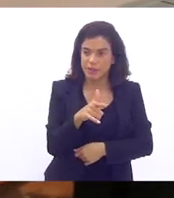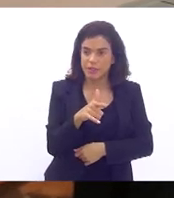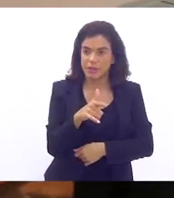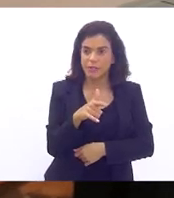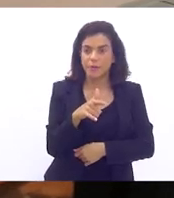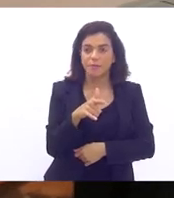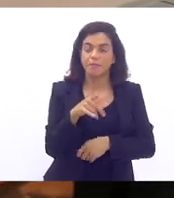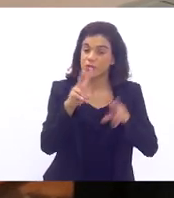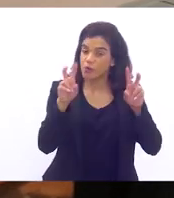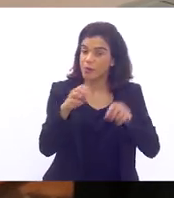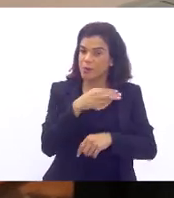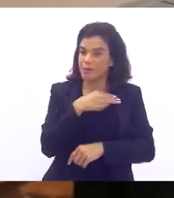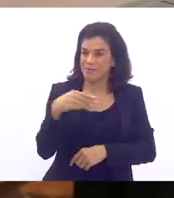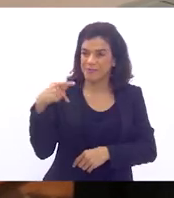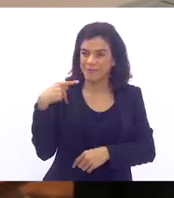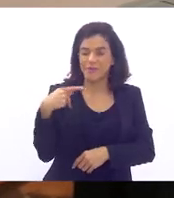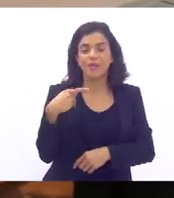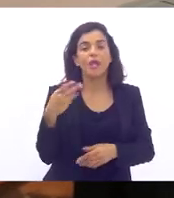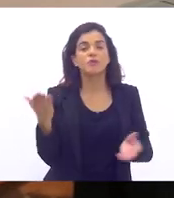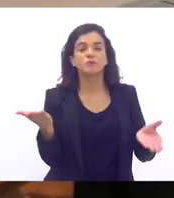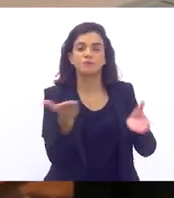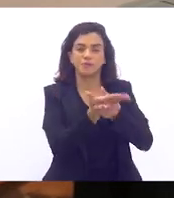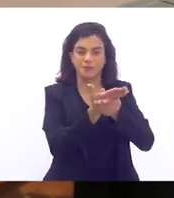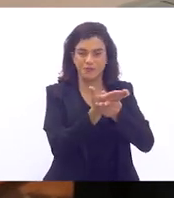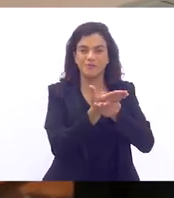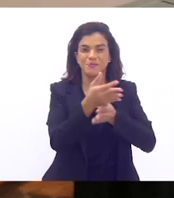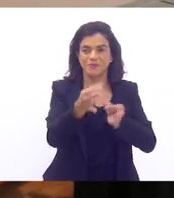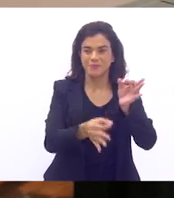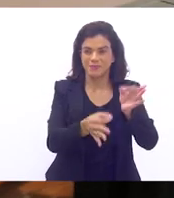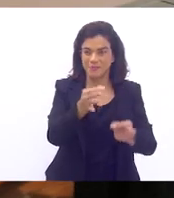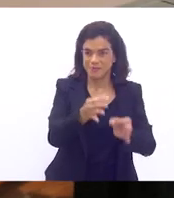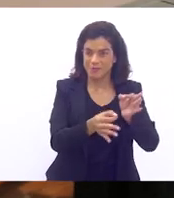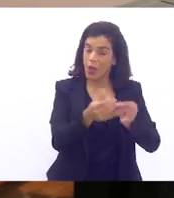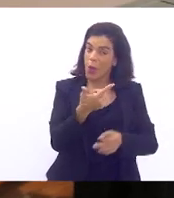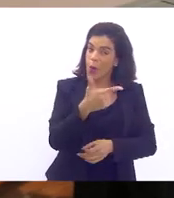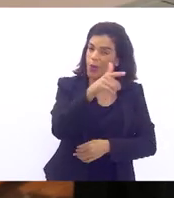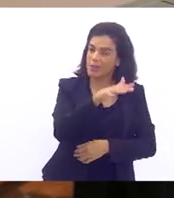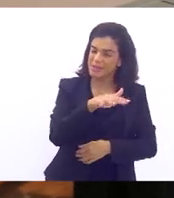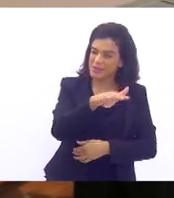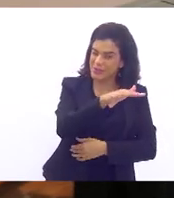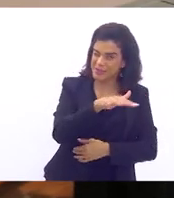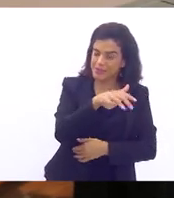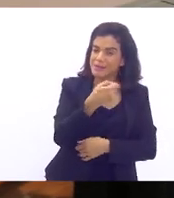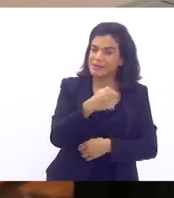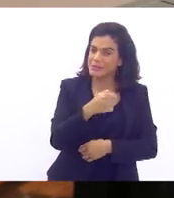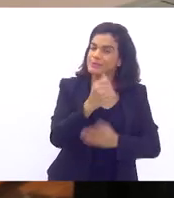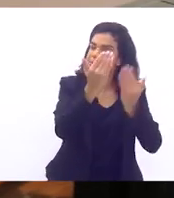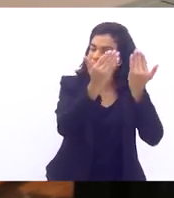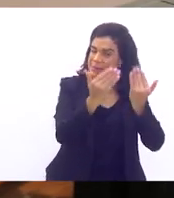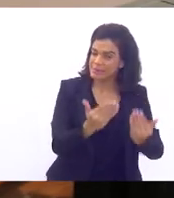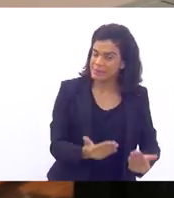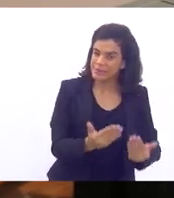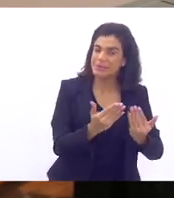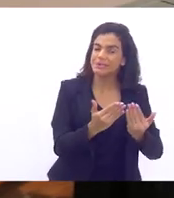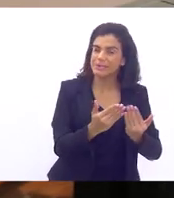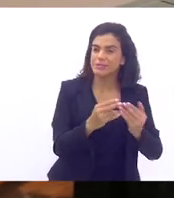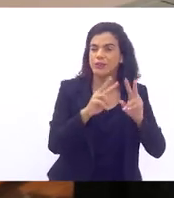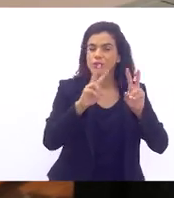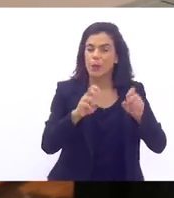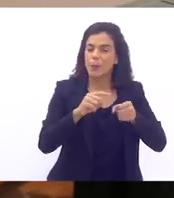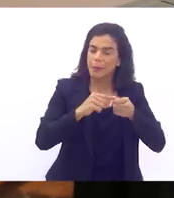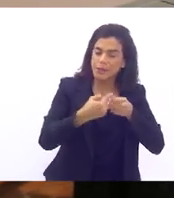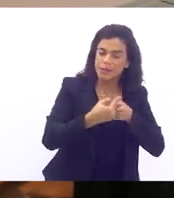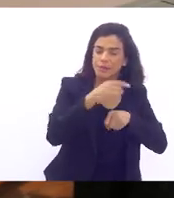questão do Ministério Público dos processos são judicializados né isso aí outra questão que a gente tem que ver em relação ao município